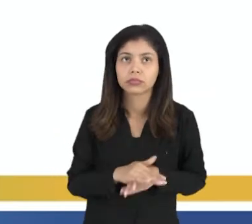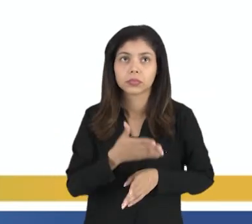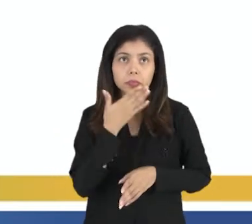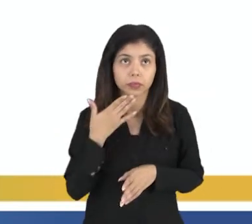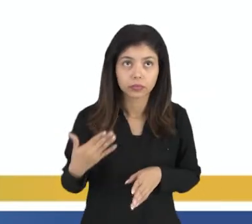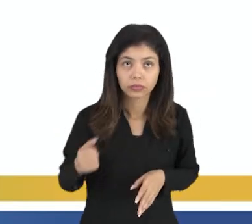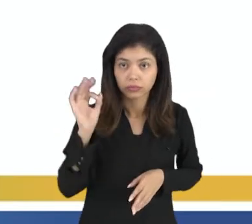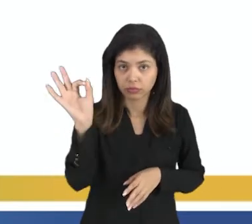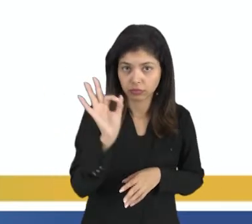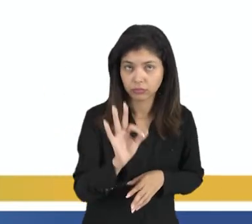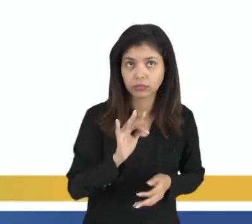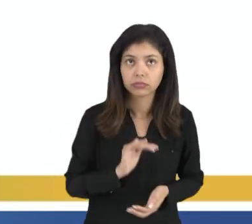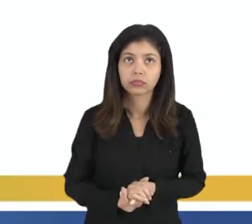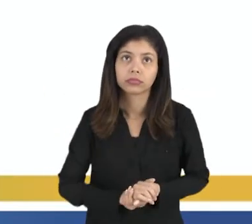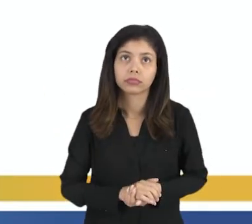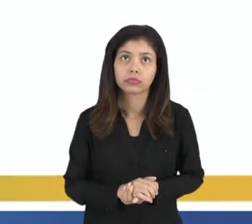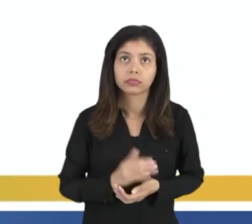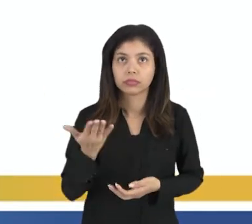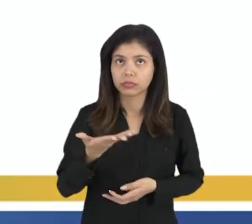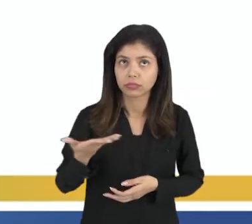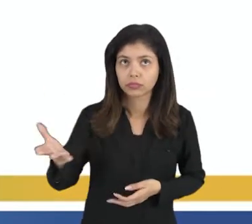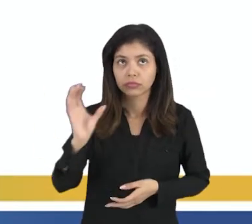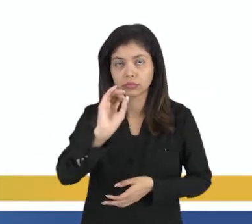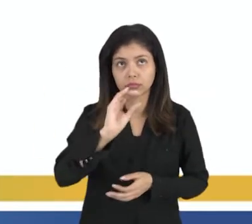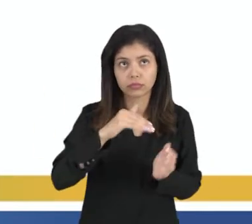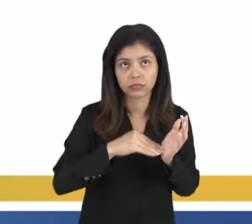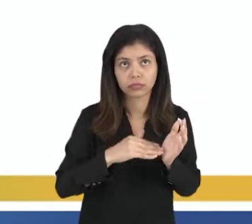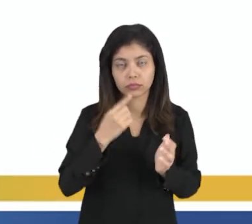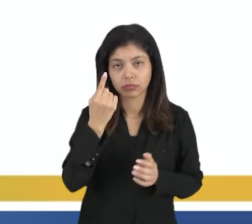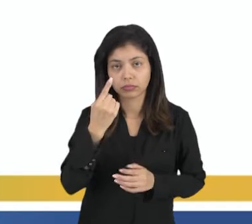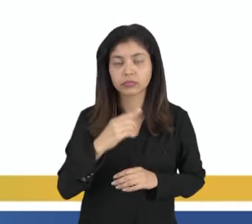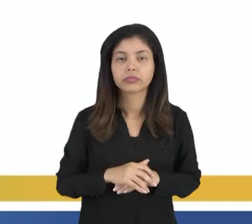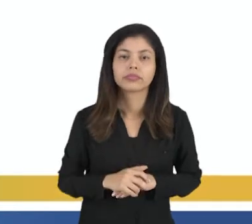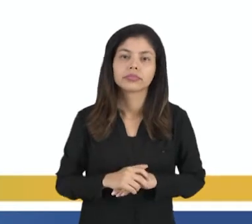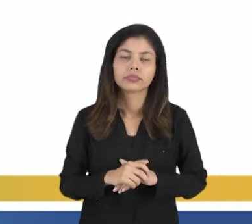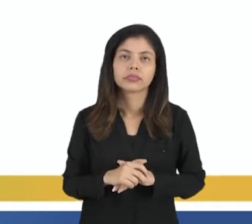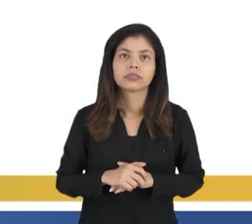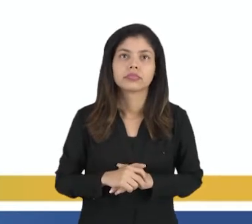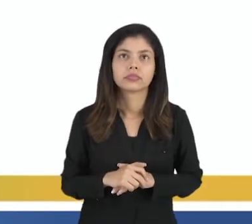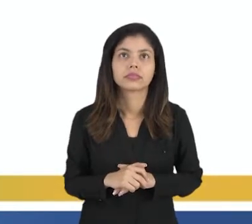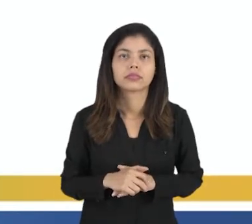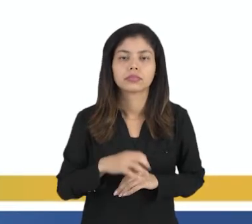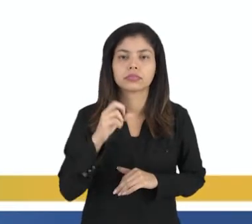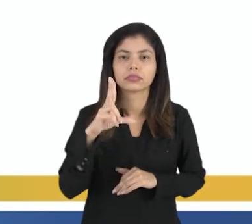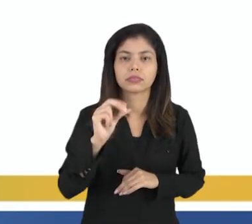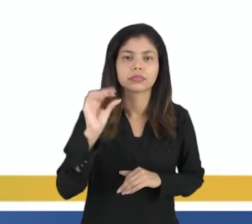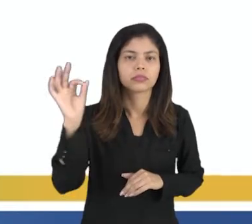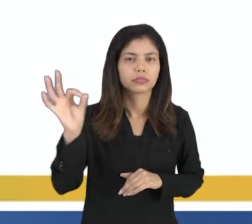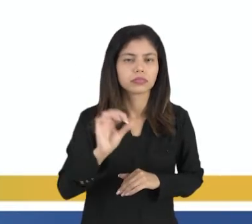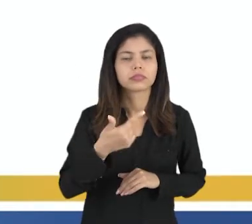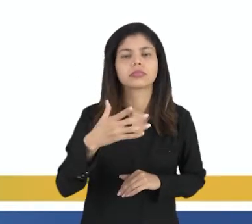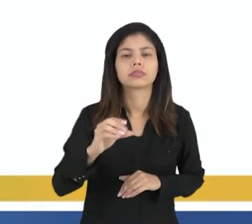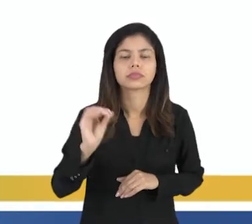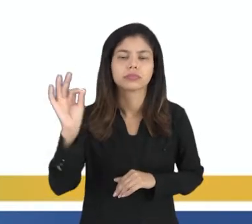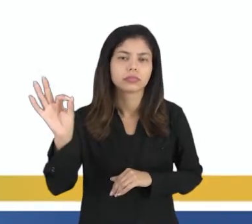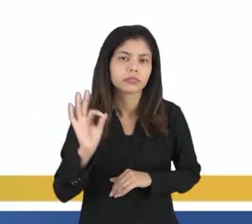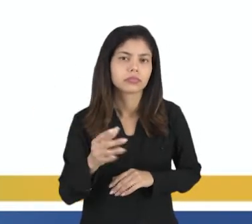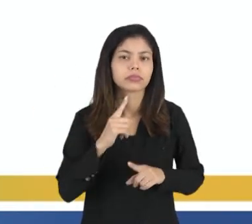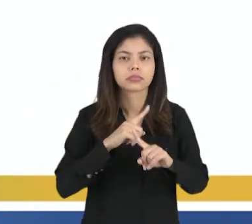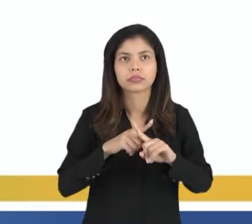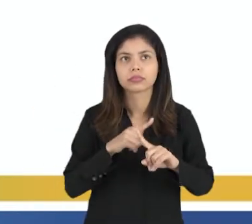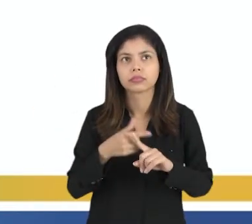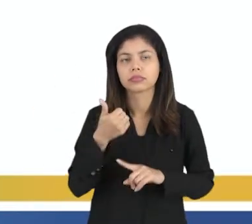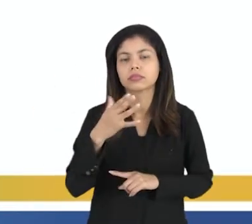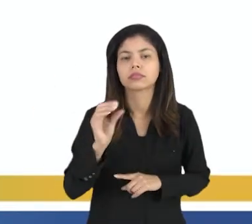em percentual, que fica basicamente de 0 a 100, de 0 a 1, tá? 50%, 20%. Quando você multiplica